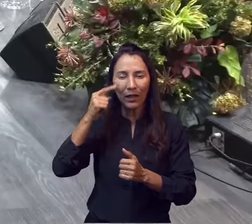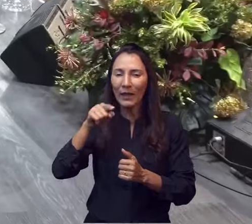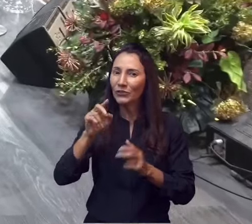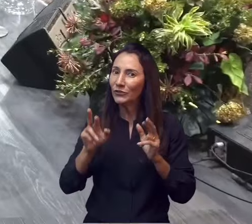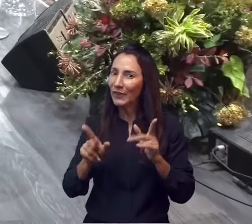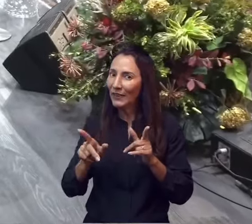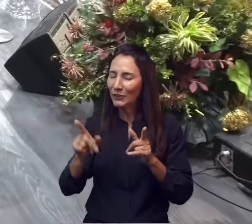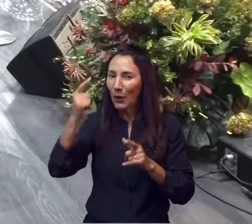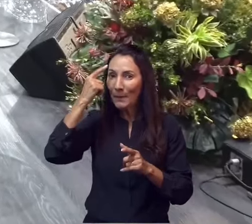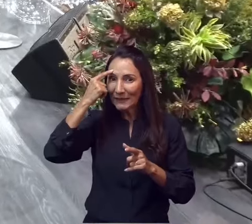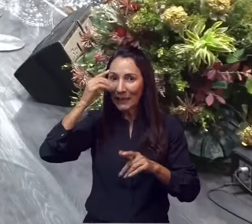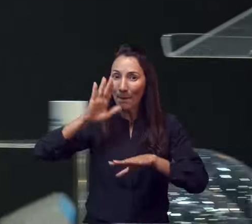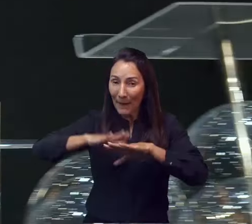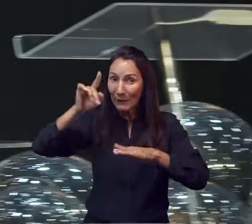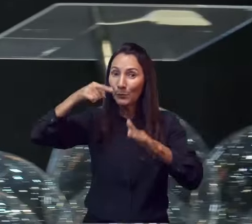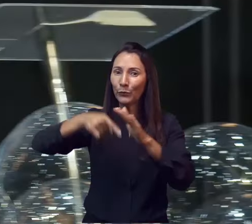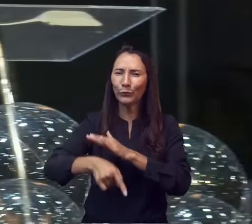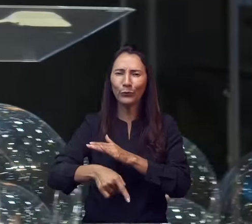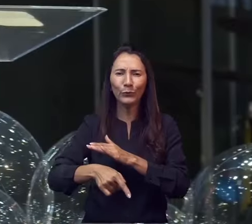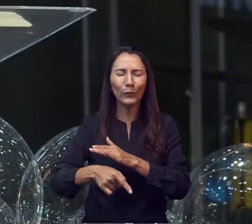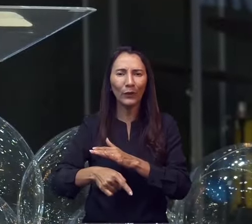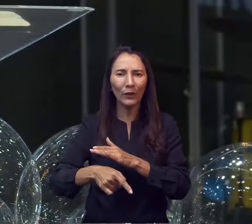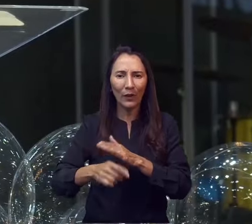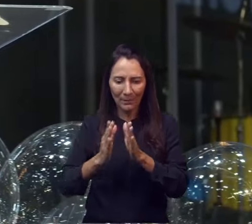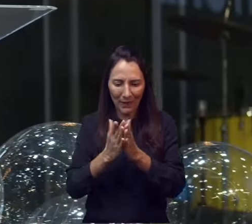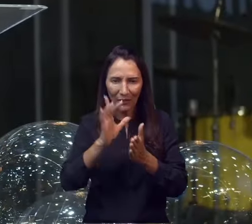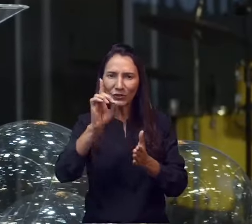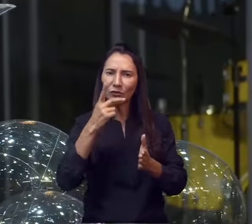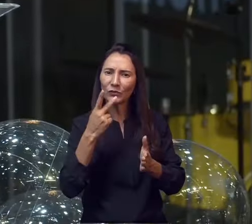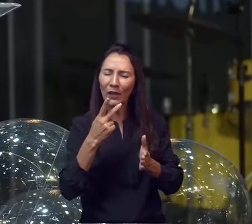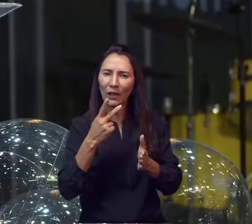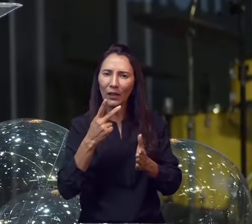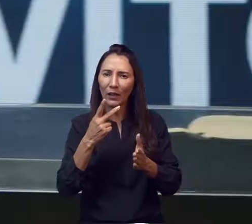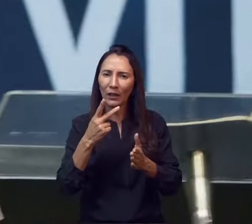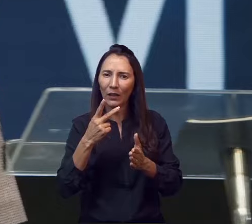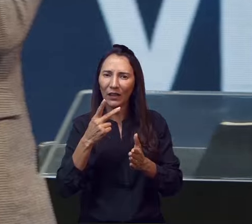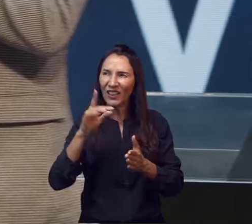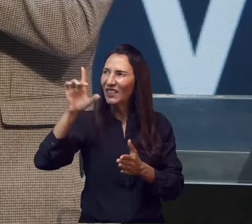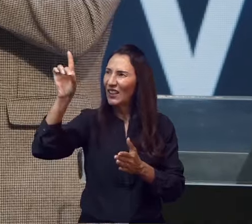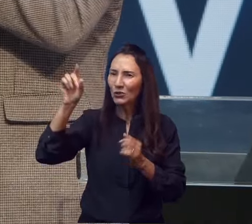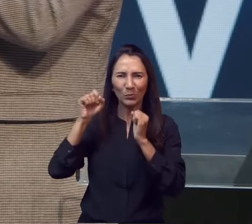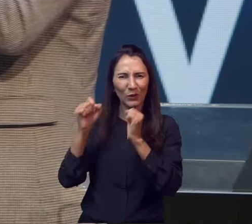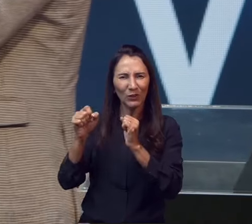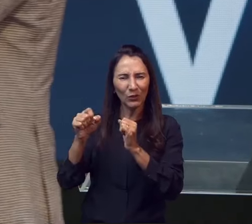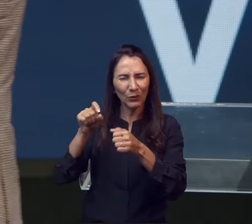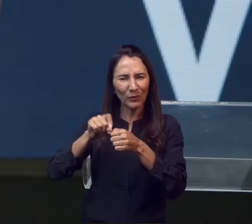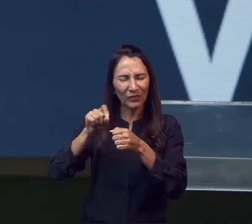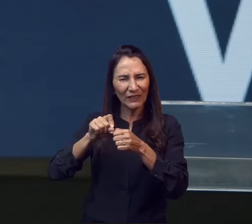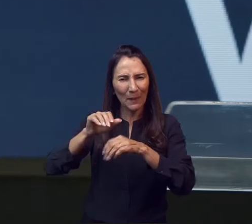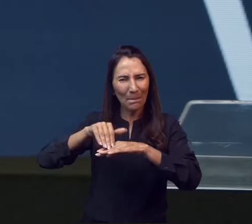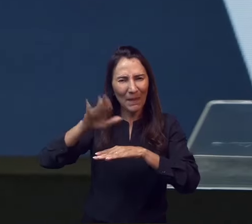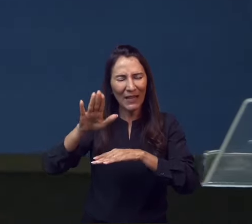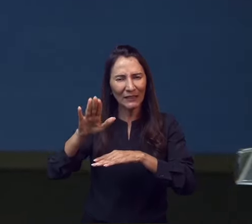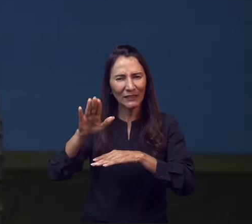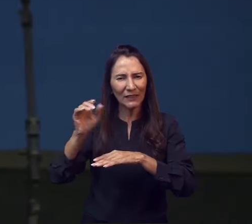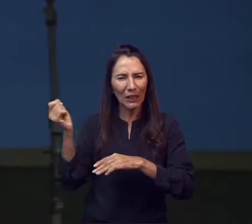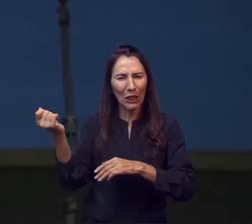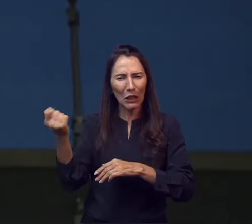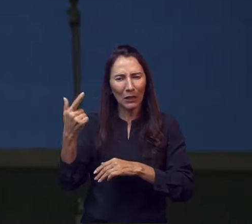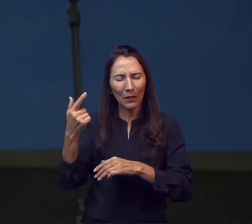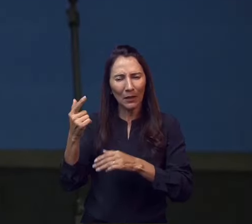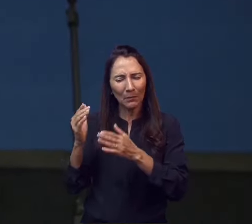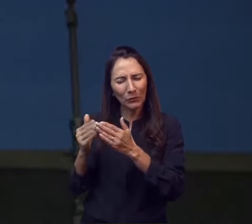que é poderoso para fazer além do que pedimos ou pensamos Então vou responder isso aqui para você